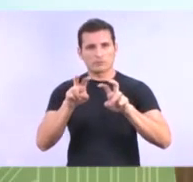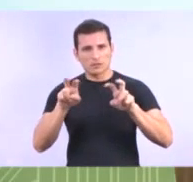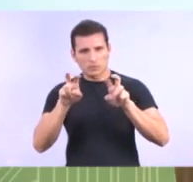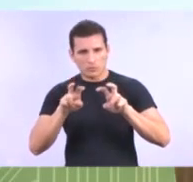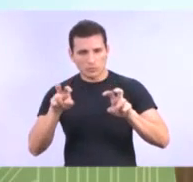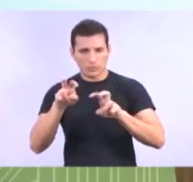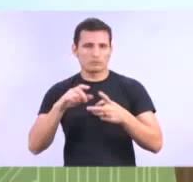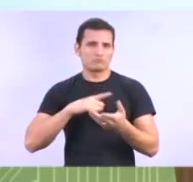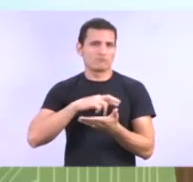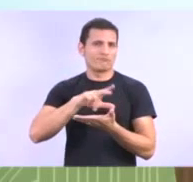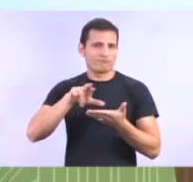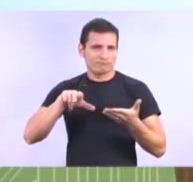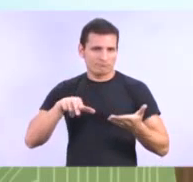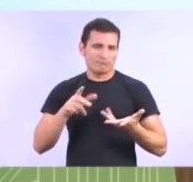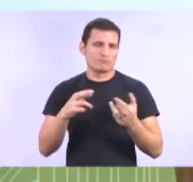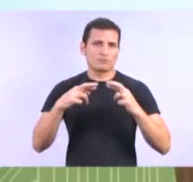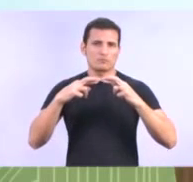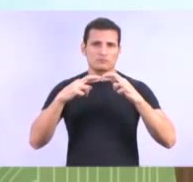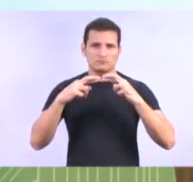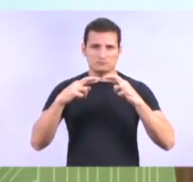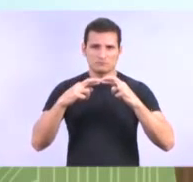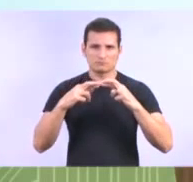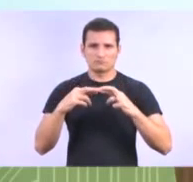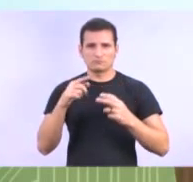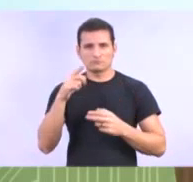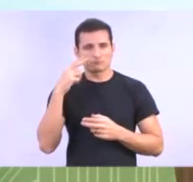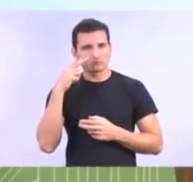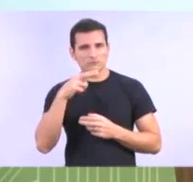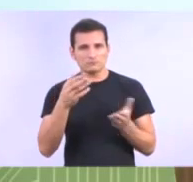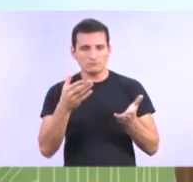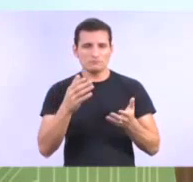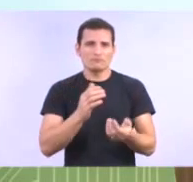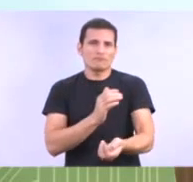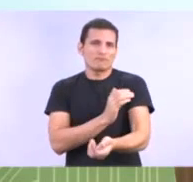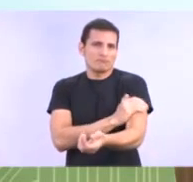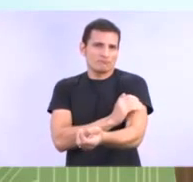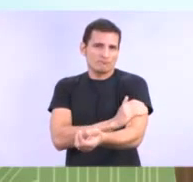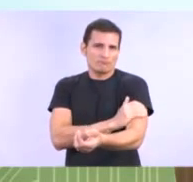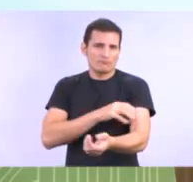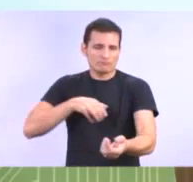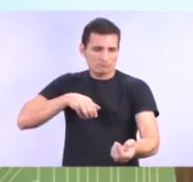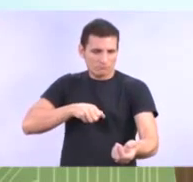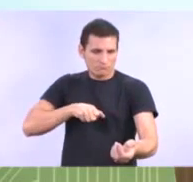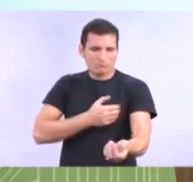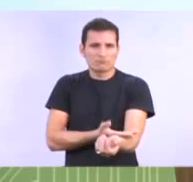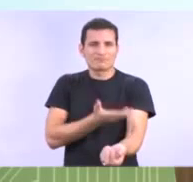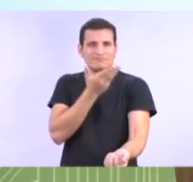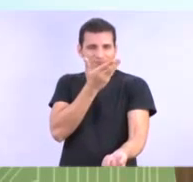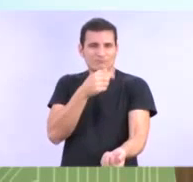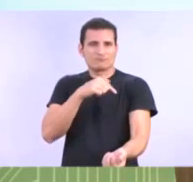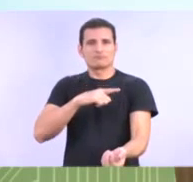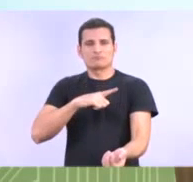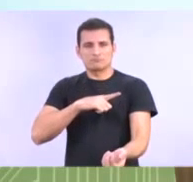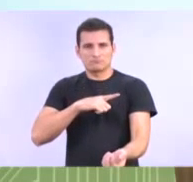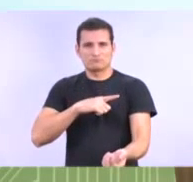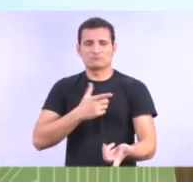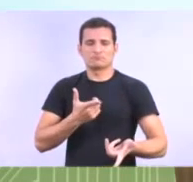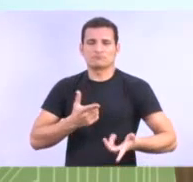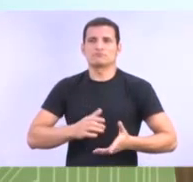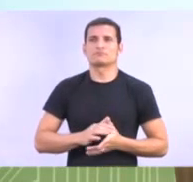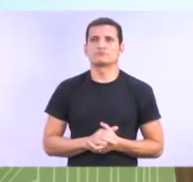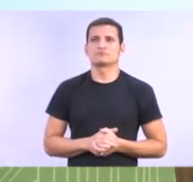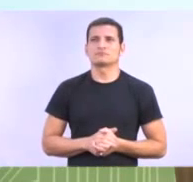dispositivos com Bluetooth, você vê hoje até aparelhos que medem pressão arterial, já na medicina, e por aí vai.